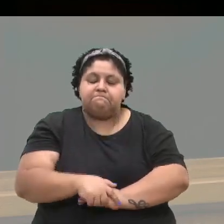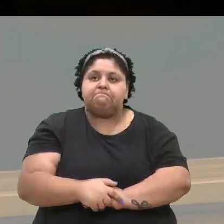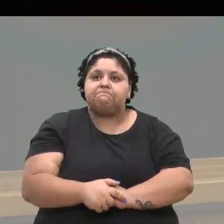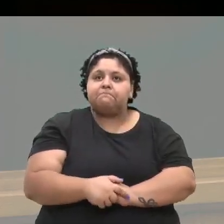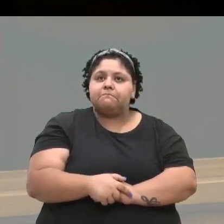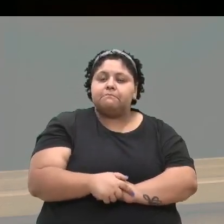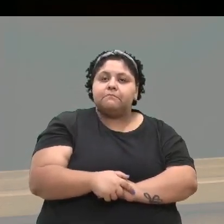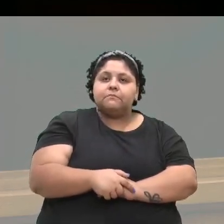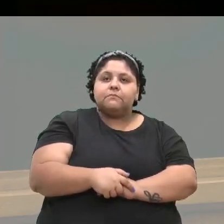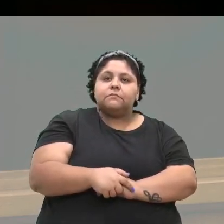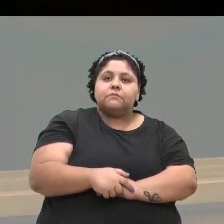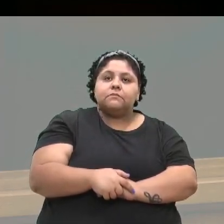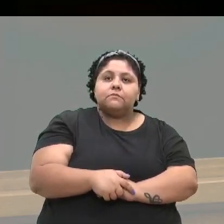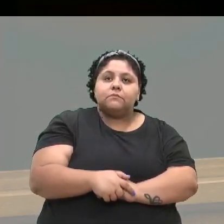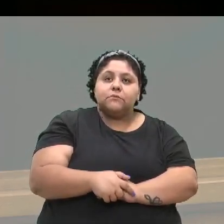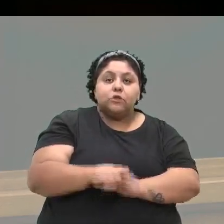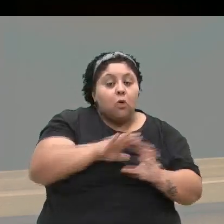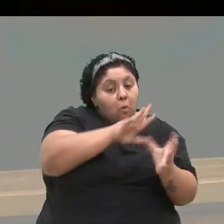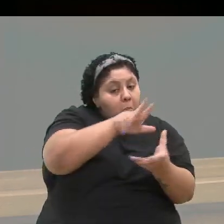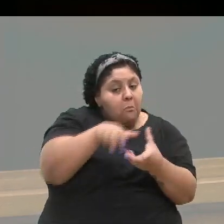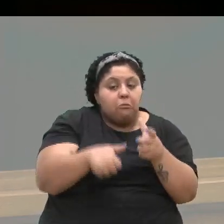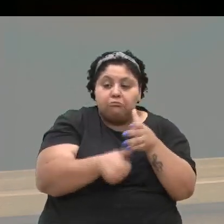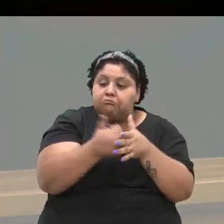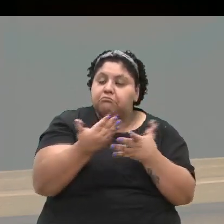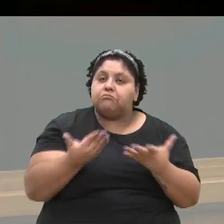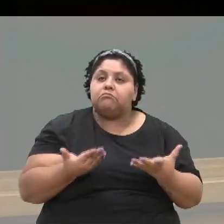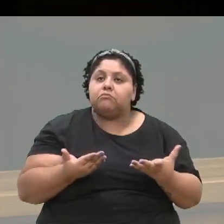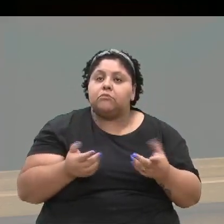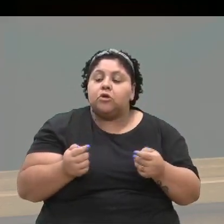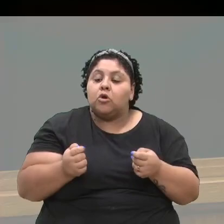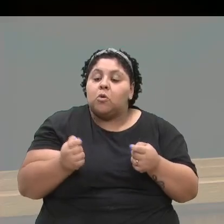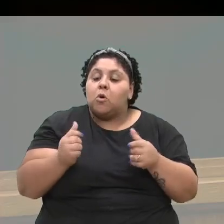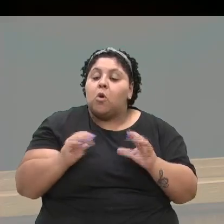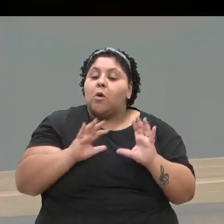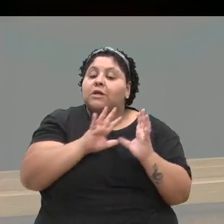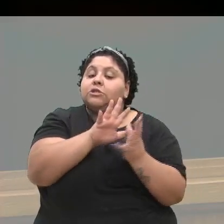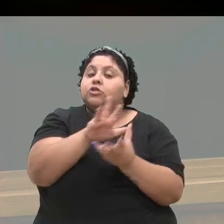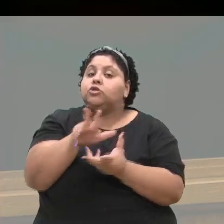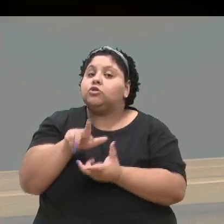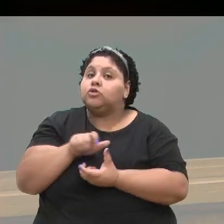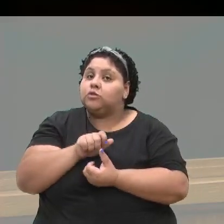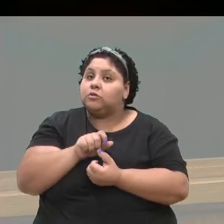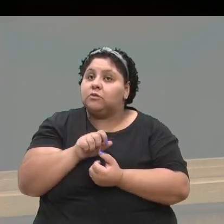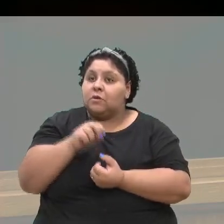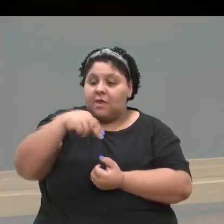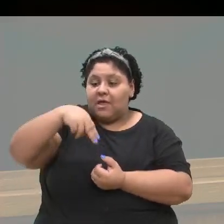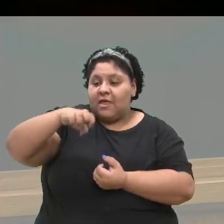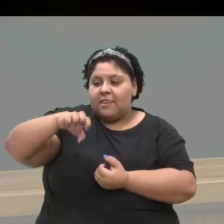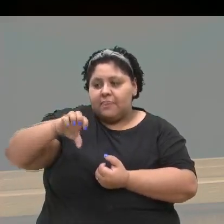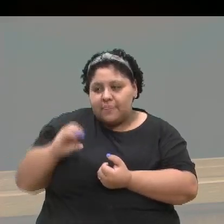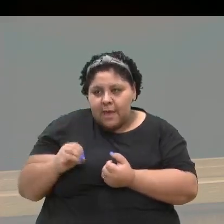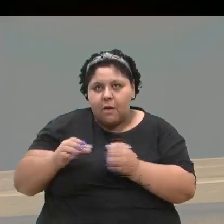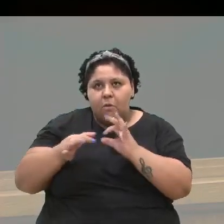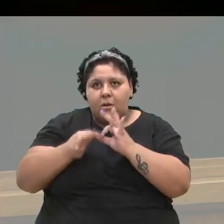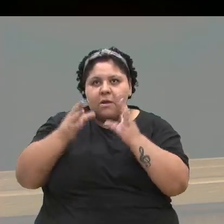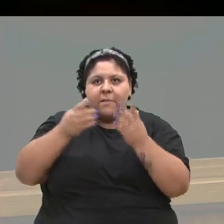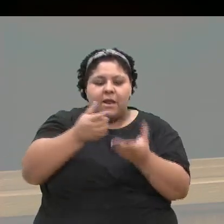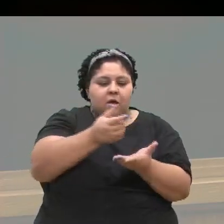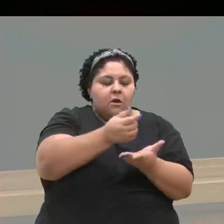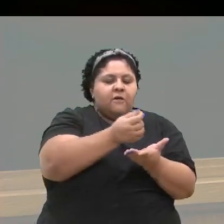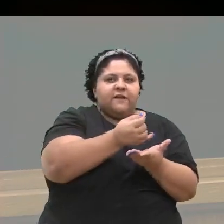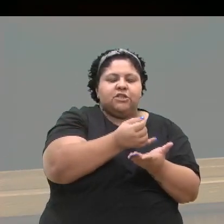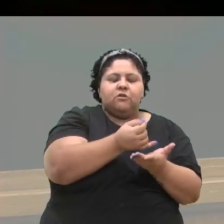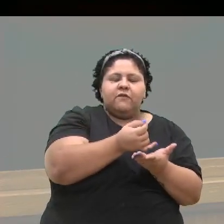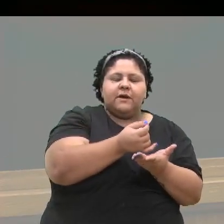A humanidade está melhor? Quase todo mundo é neoliberal, é capitalista. Eu quero saber, os